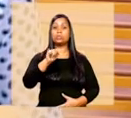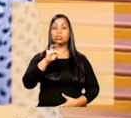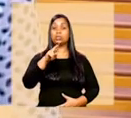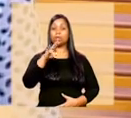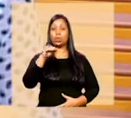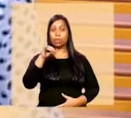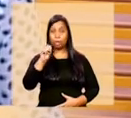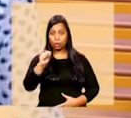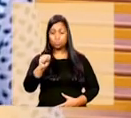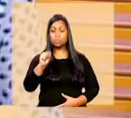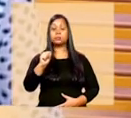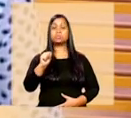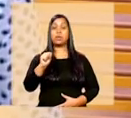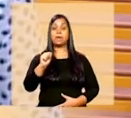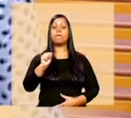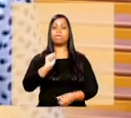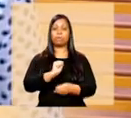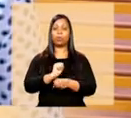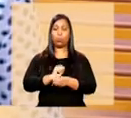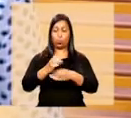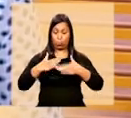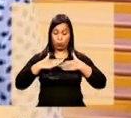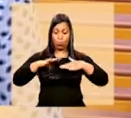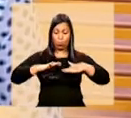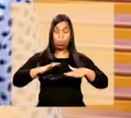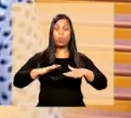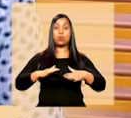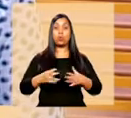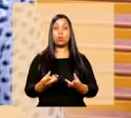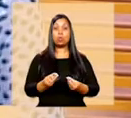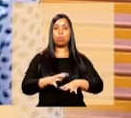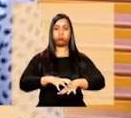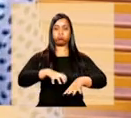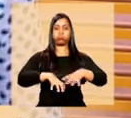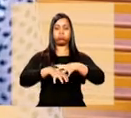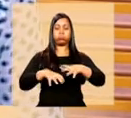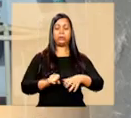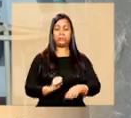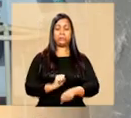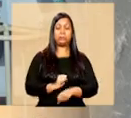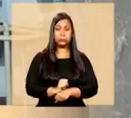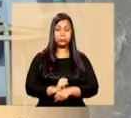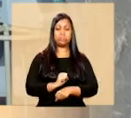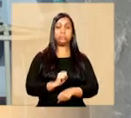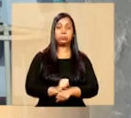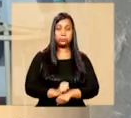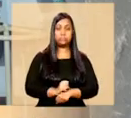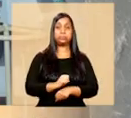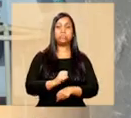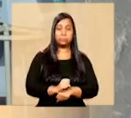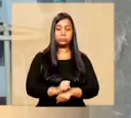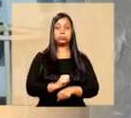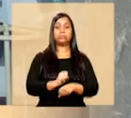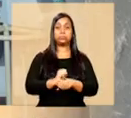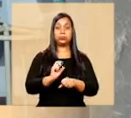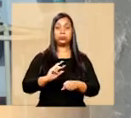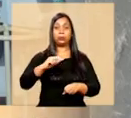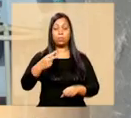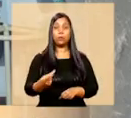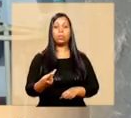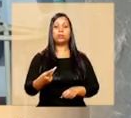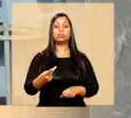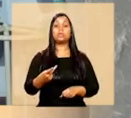como ascite. E eu estava bem debilitada, pós-transplante eu fiquei